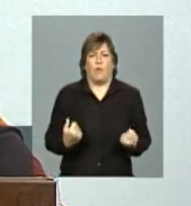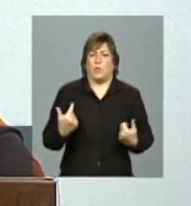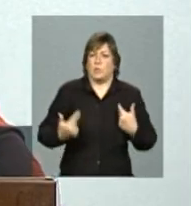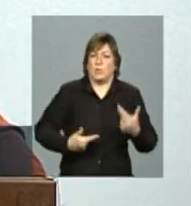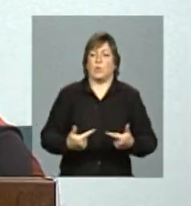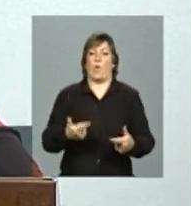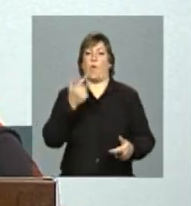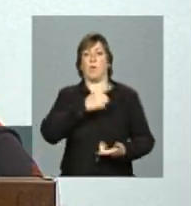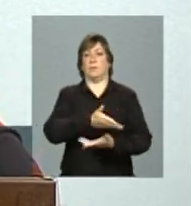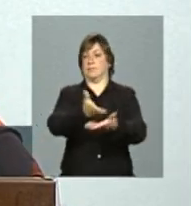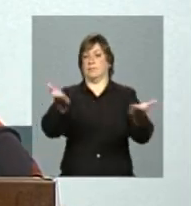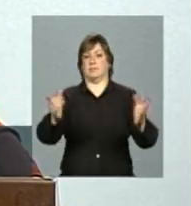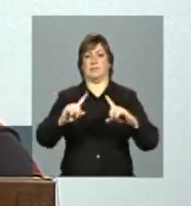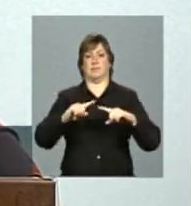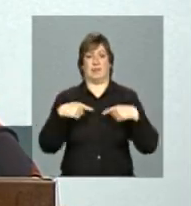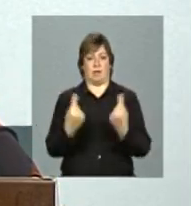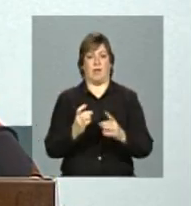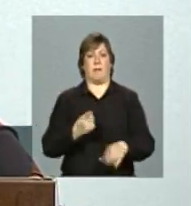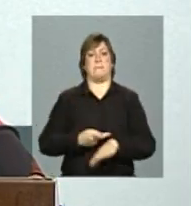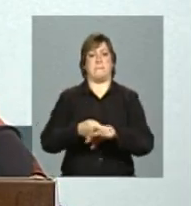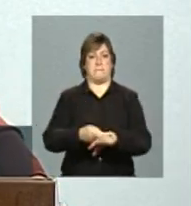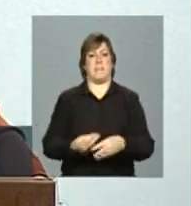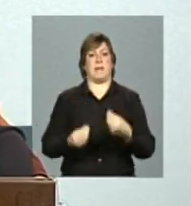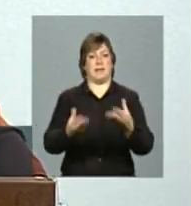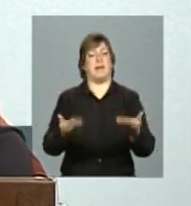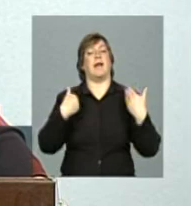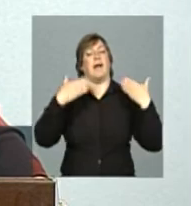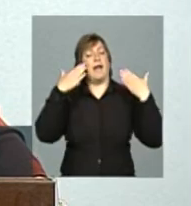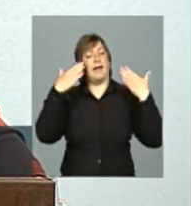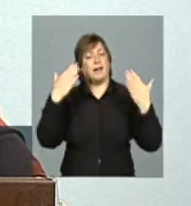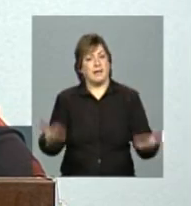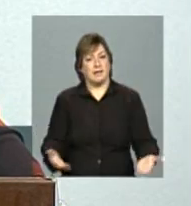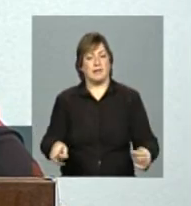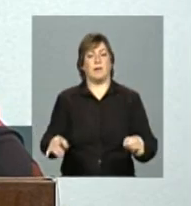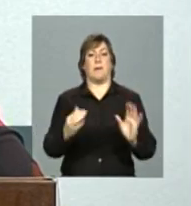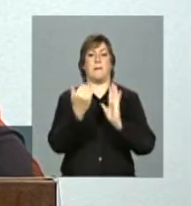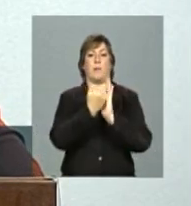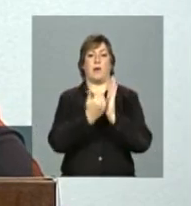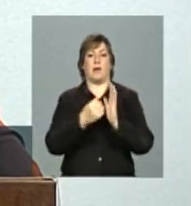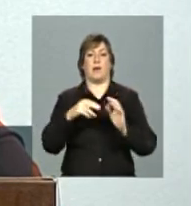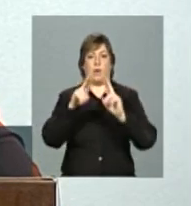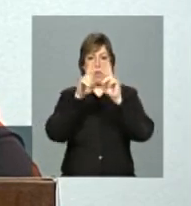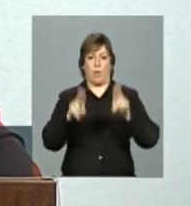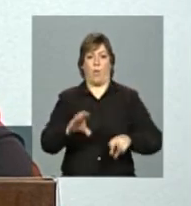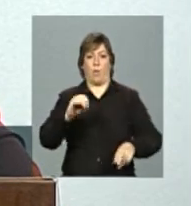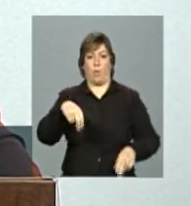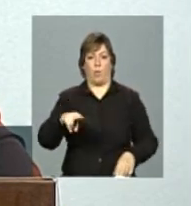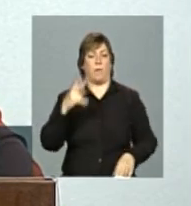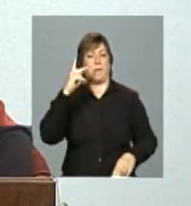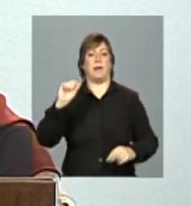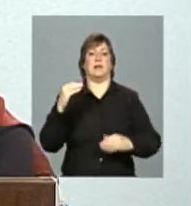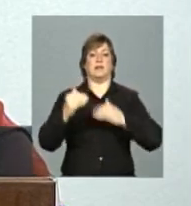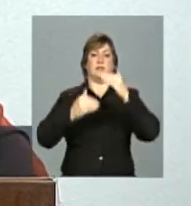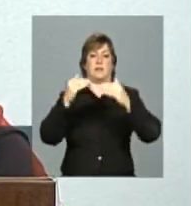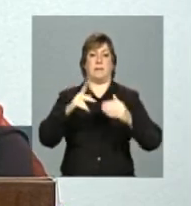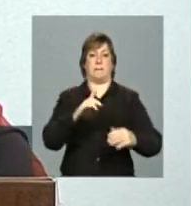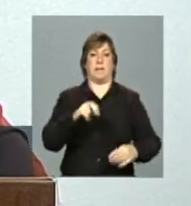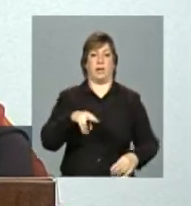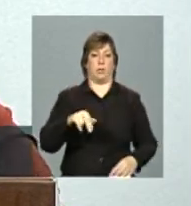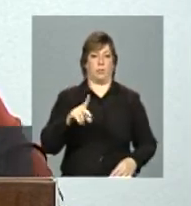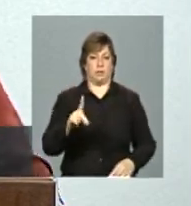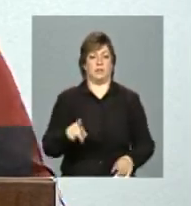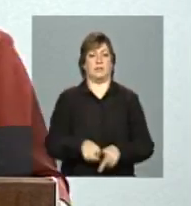ao sucesso desse prêmio Agradeço o programa das Nações Unidas para o desenvolvimento Pinote